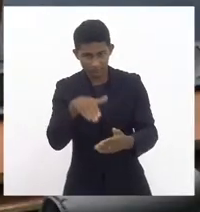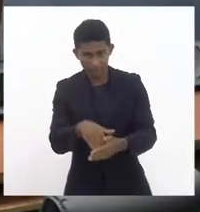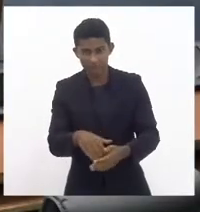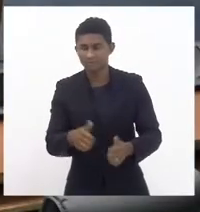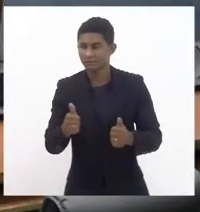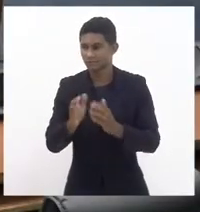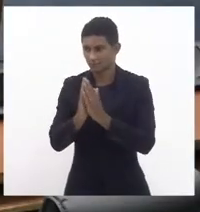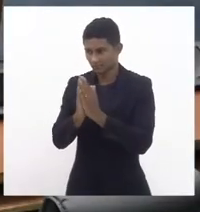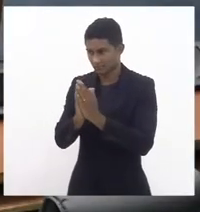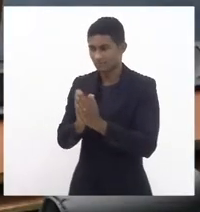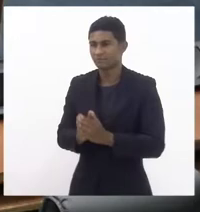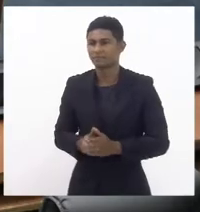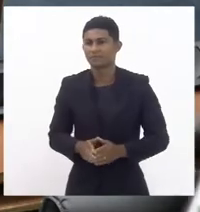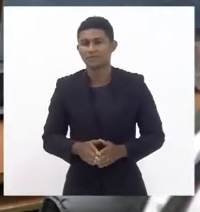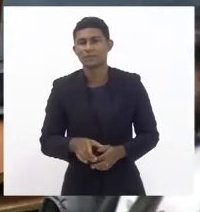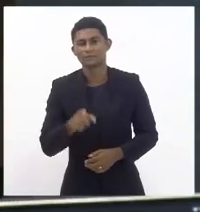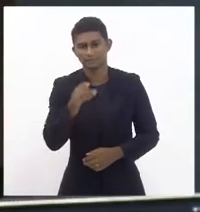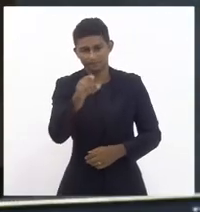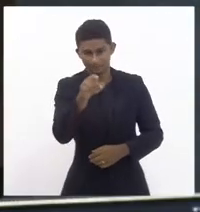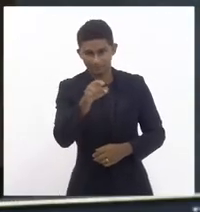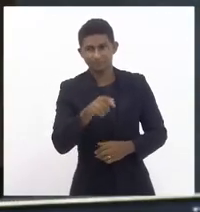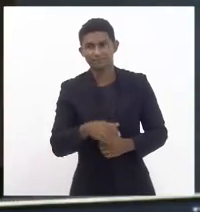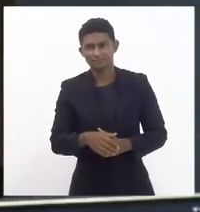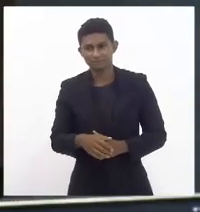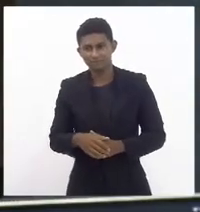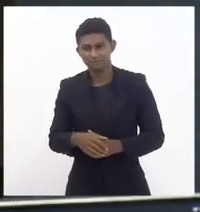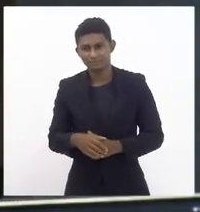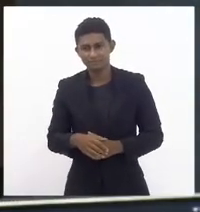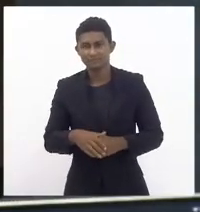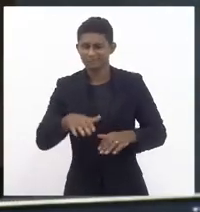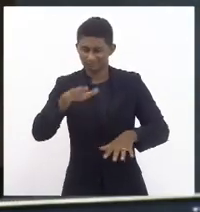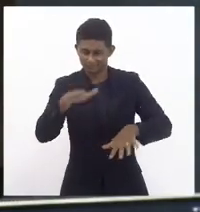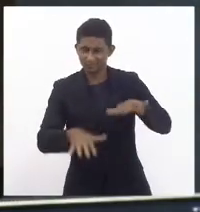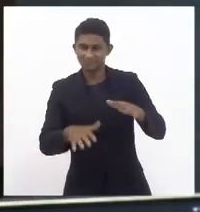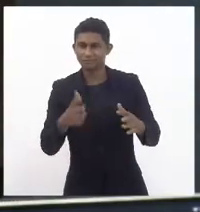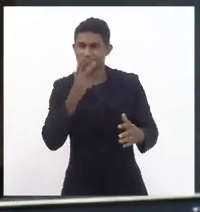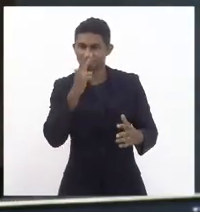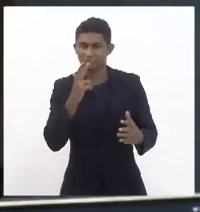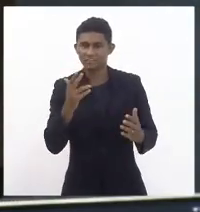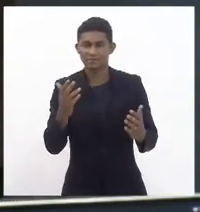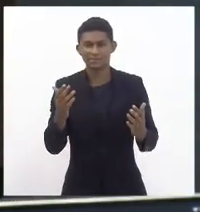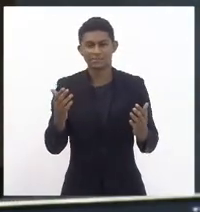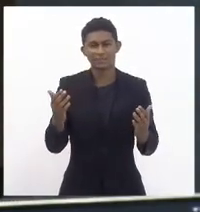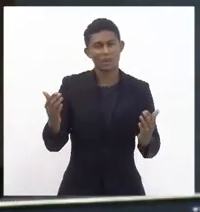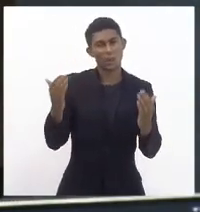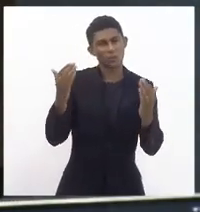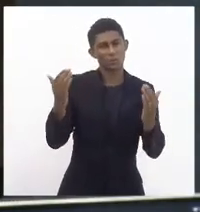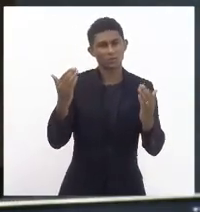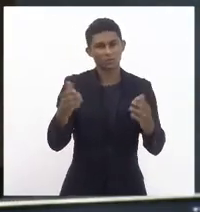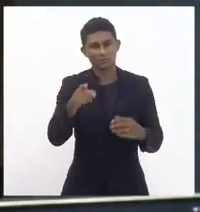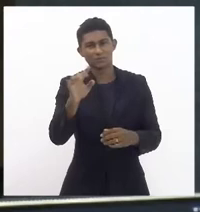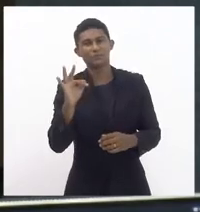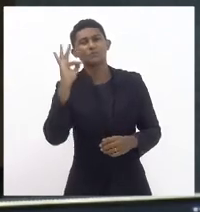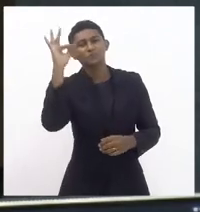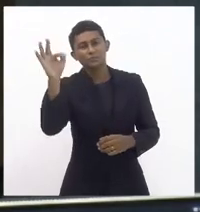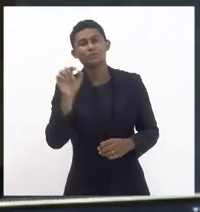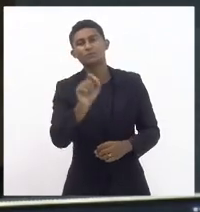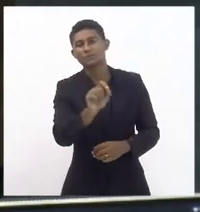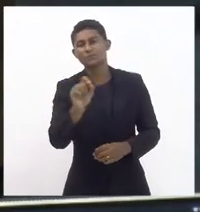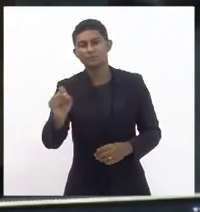excelência nos últimos tempos têm dúvidas muito grandes sobre seu futuro